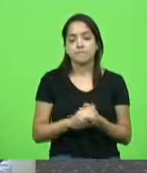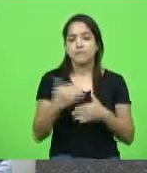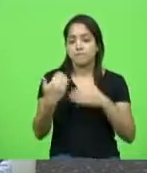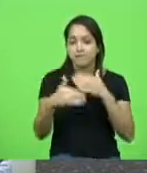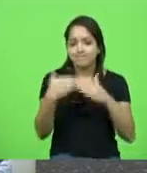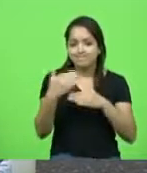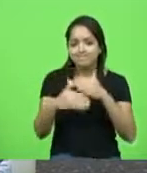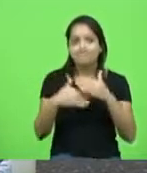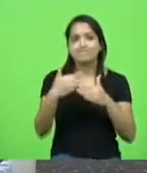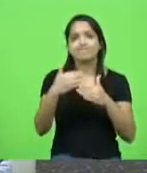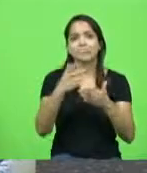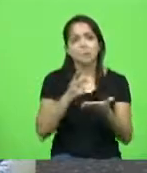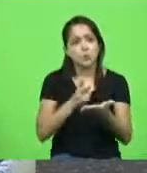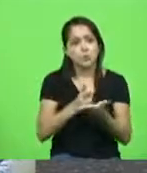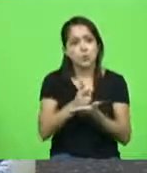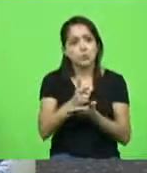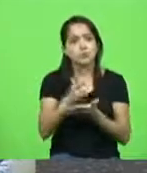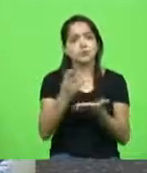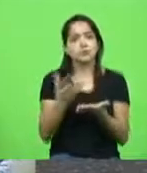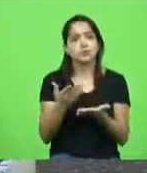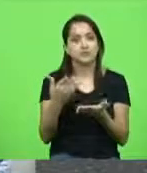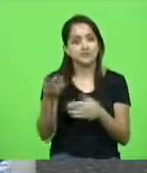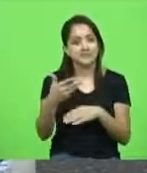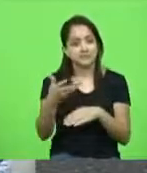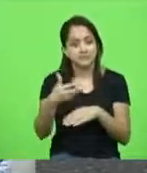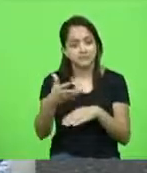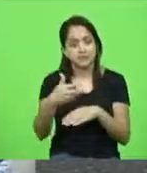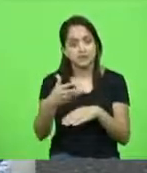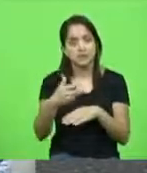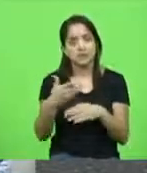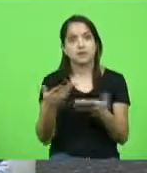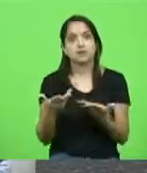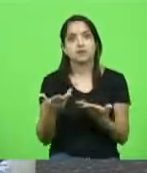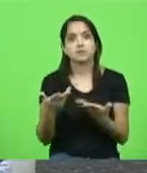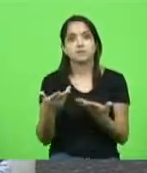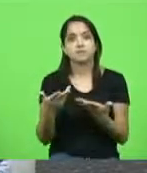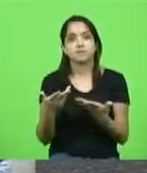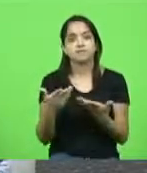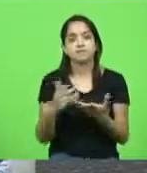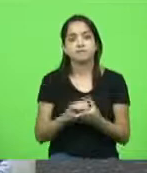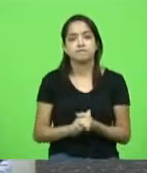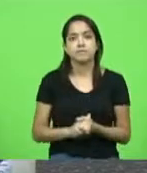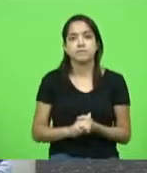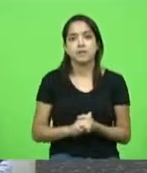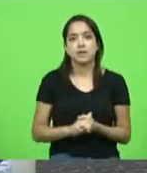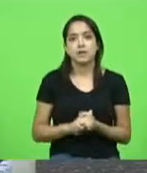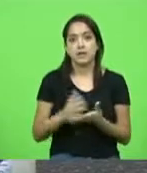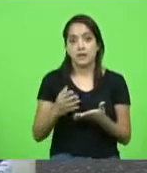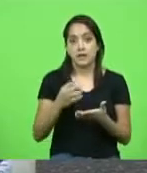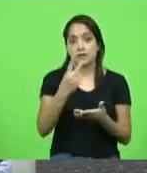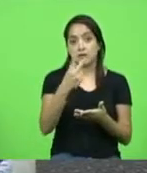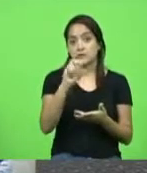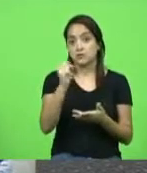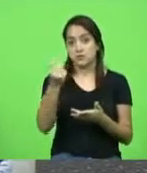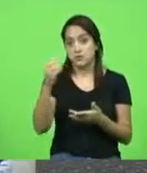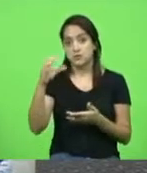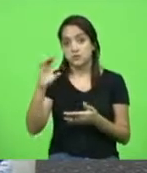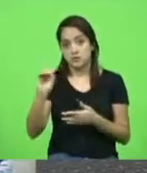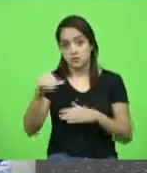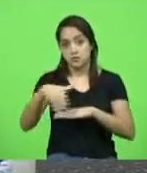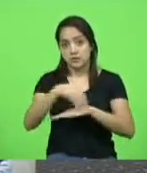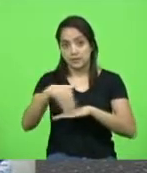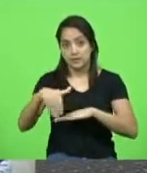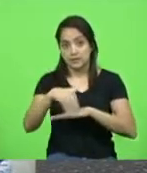de forma mais célere a nossa 470 Clara 280 também que